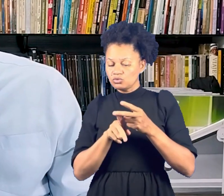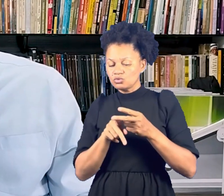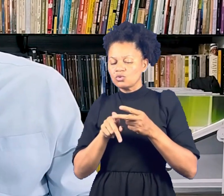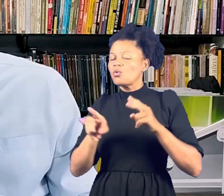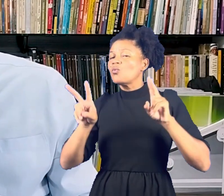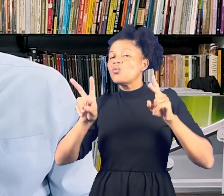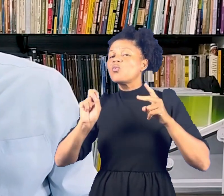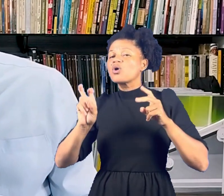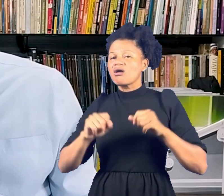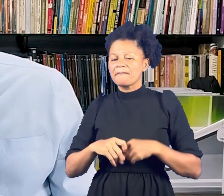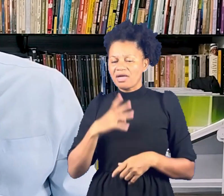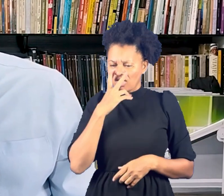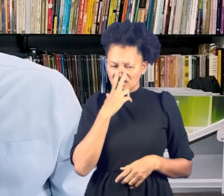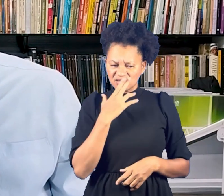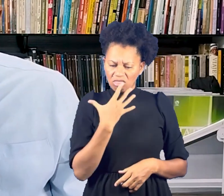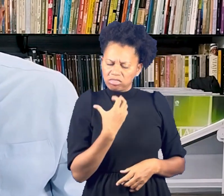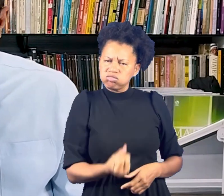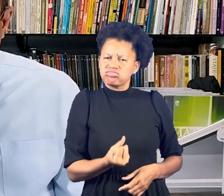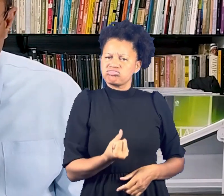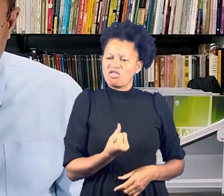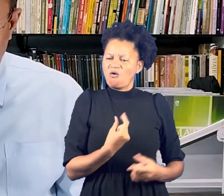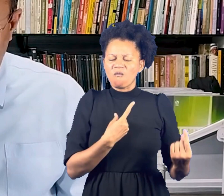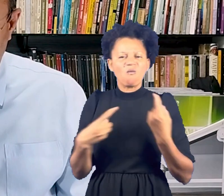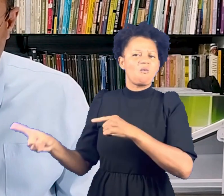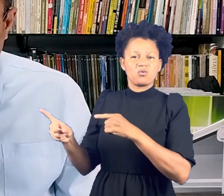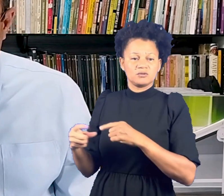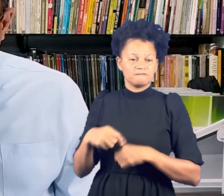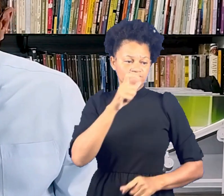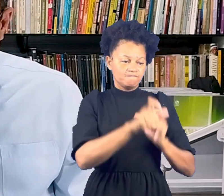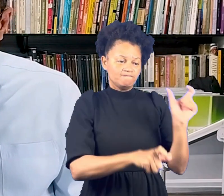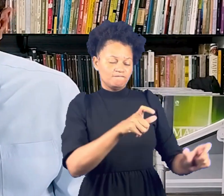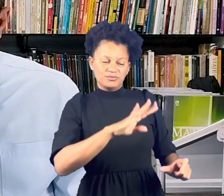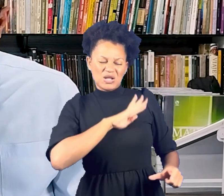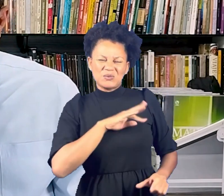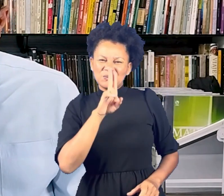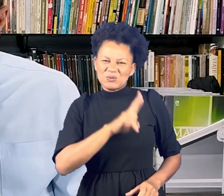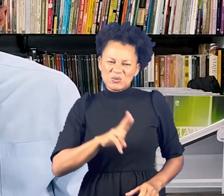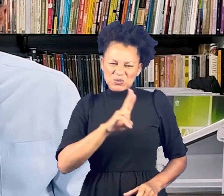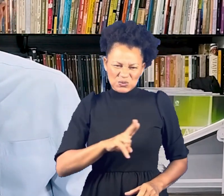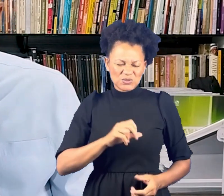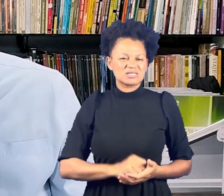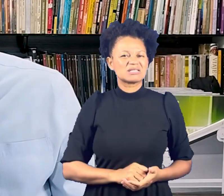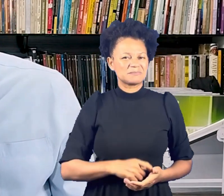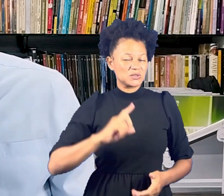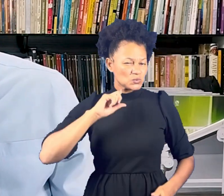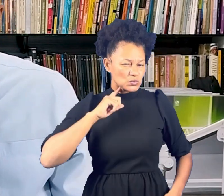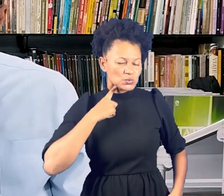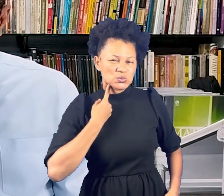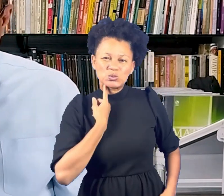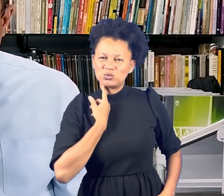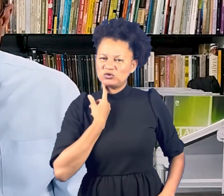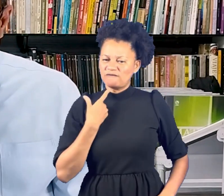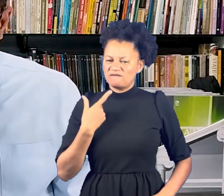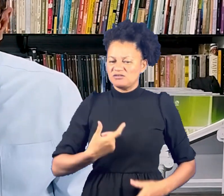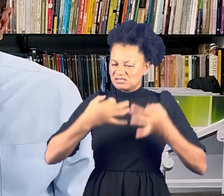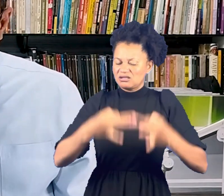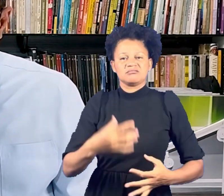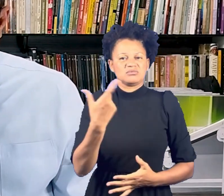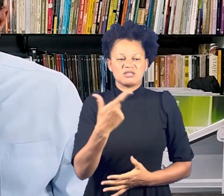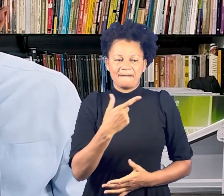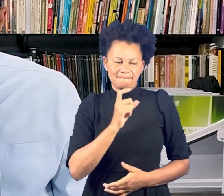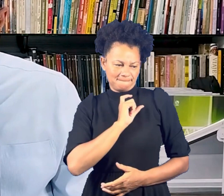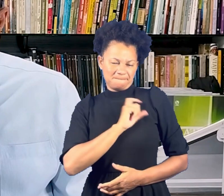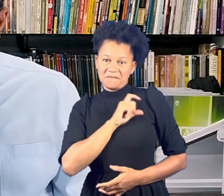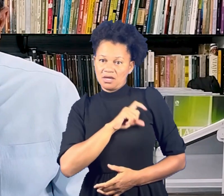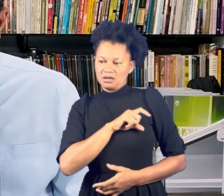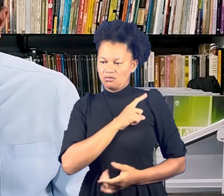de uma covarde oposição. Os inimigos da igreja usam de meios escusos, desonestos